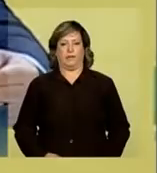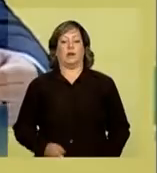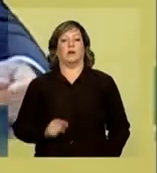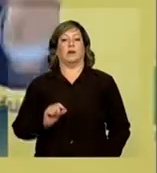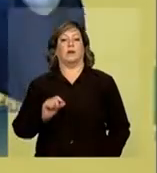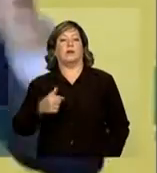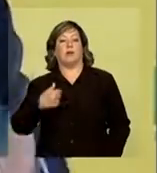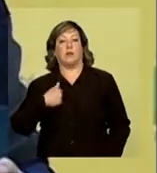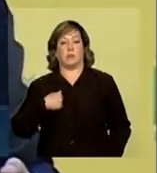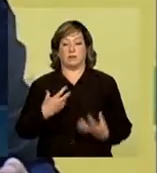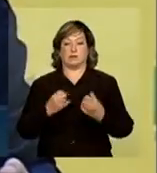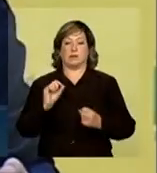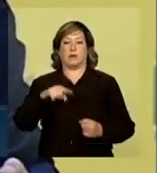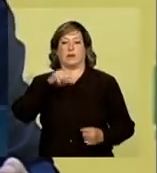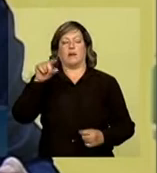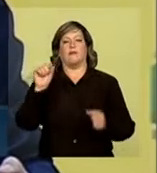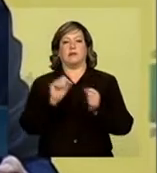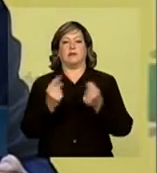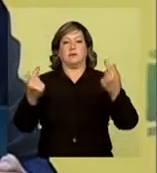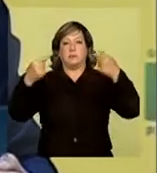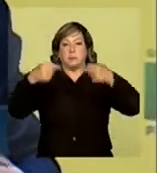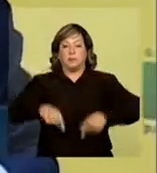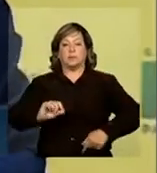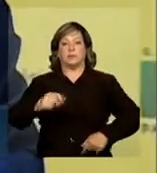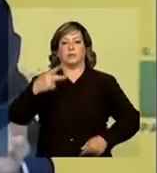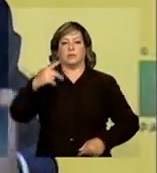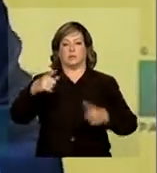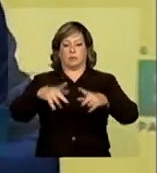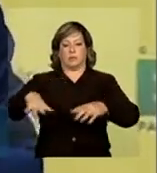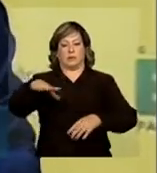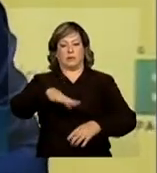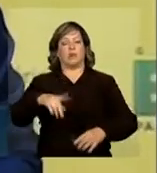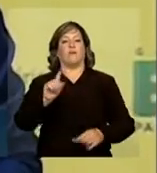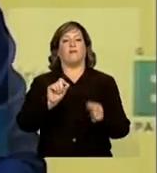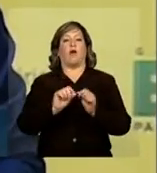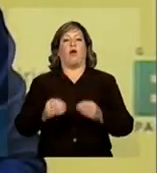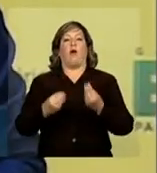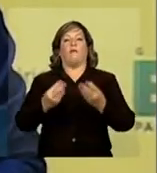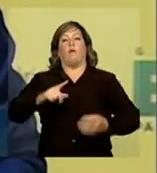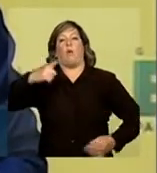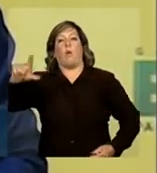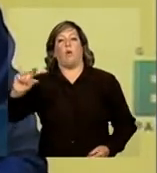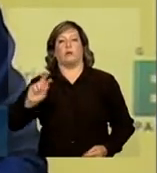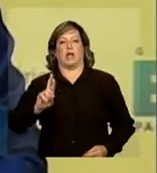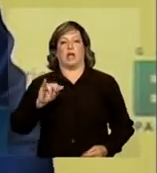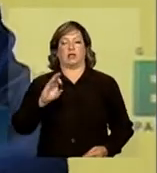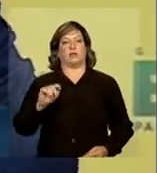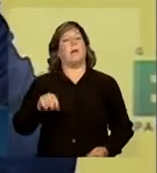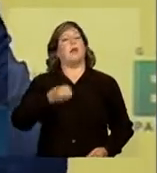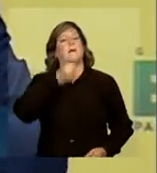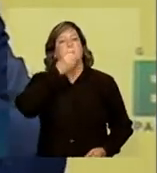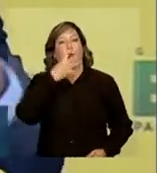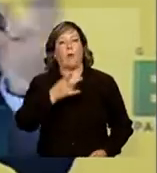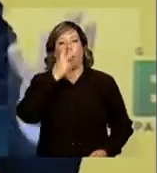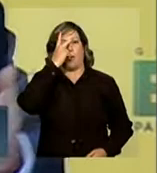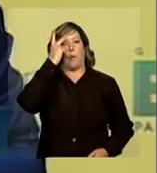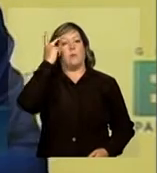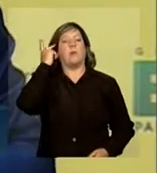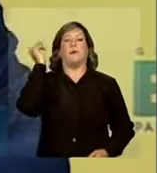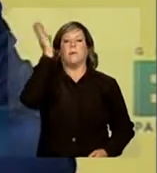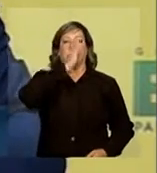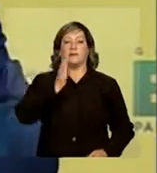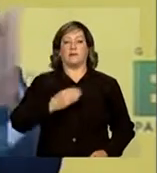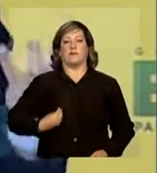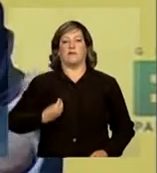das outras regiões mas não ofertas não faça oferta para minha região é muito bom para o Brasil tem essa mobilidade que o povo brasileiro viva em